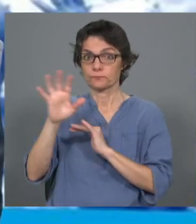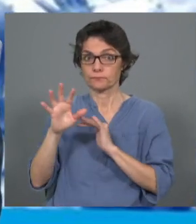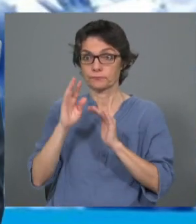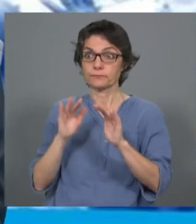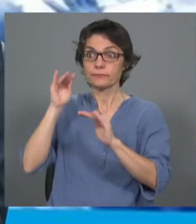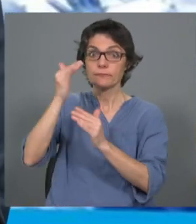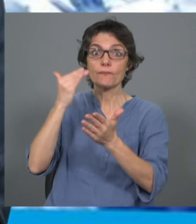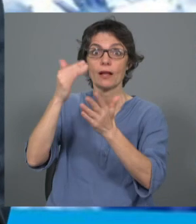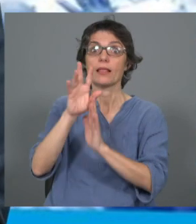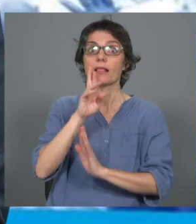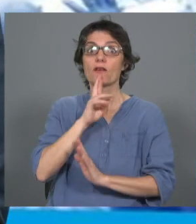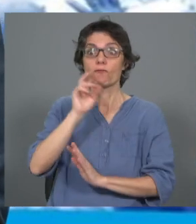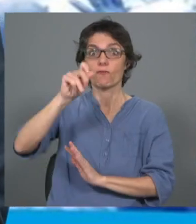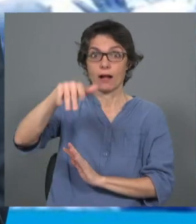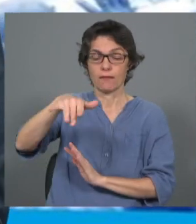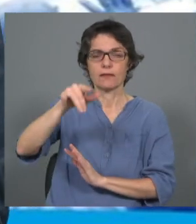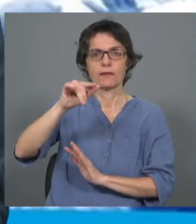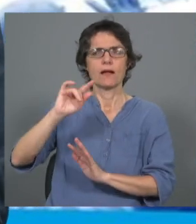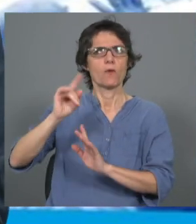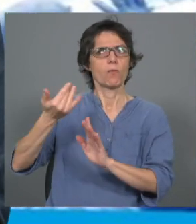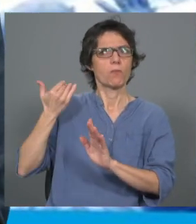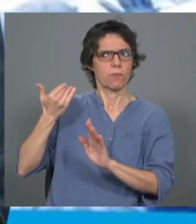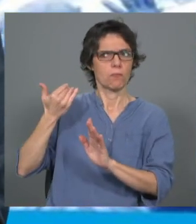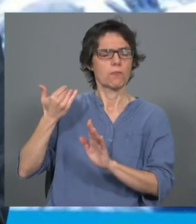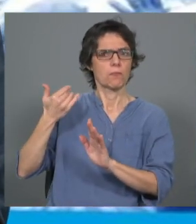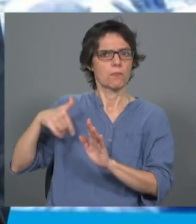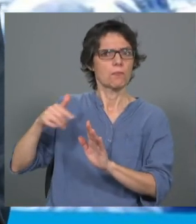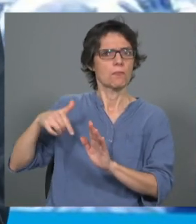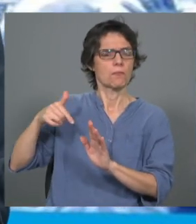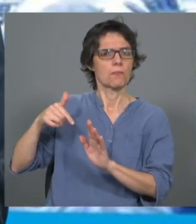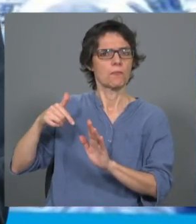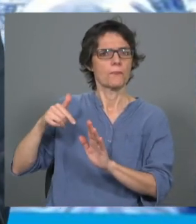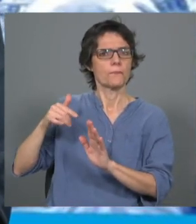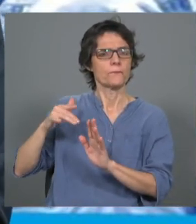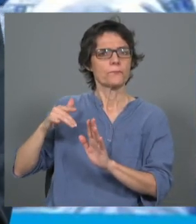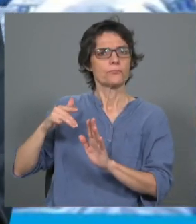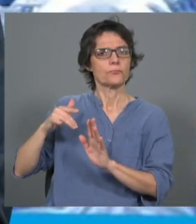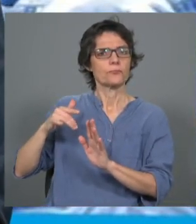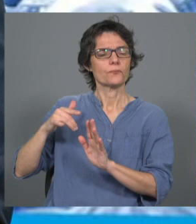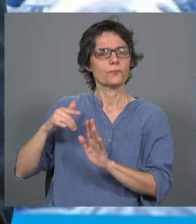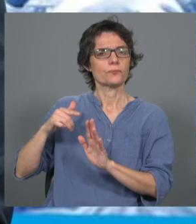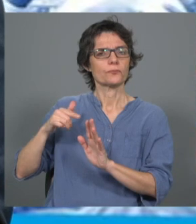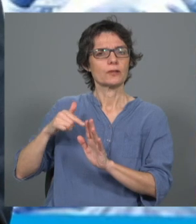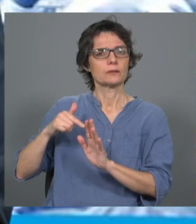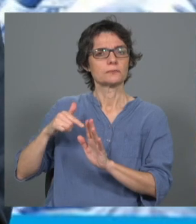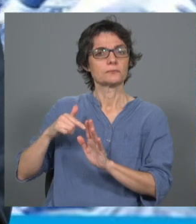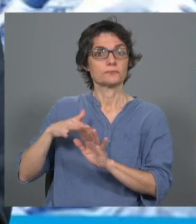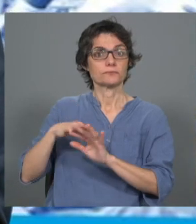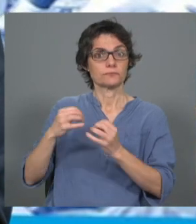o ano passado rumámos, embora que pelos meios das redes